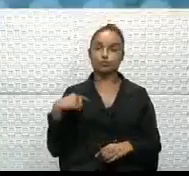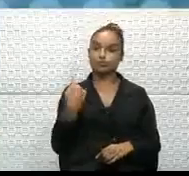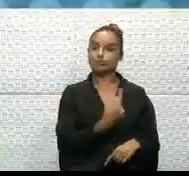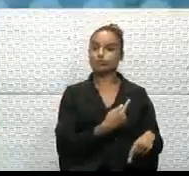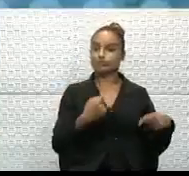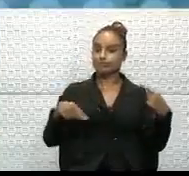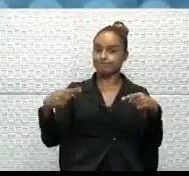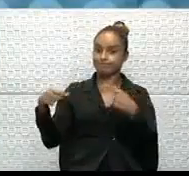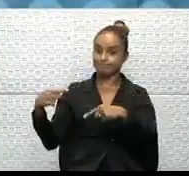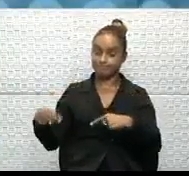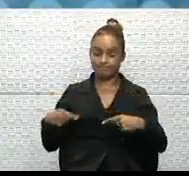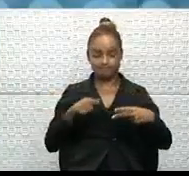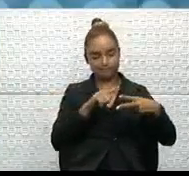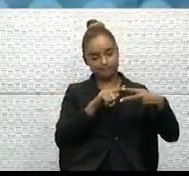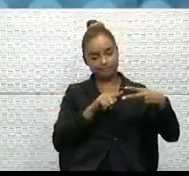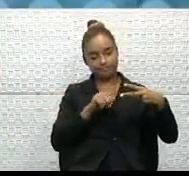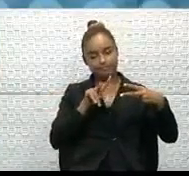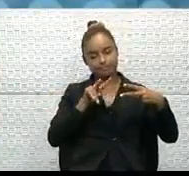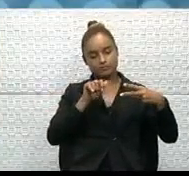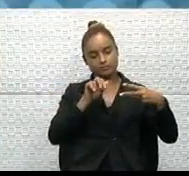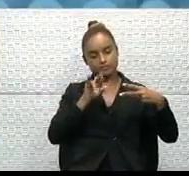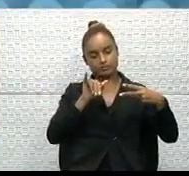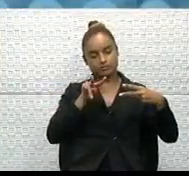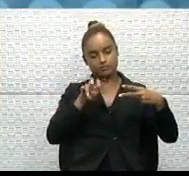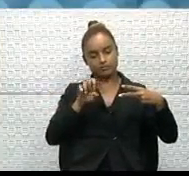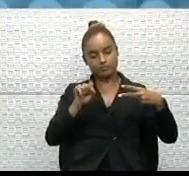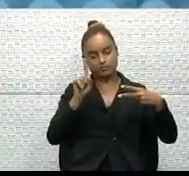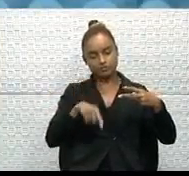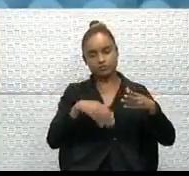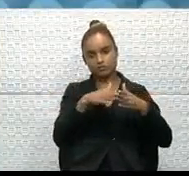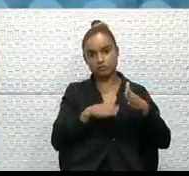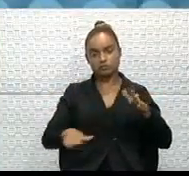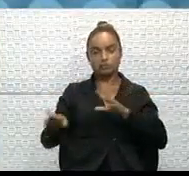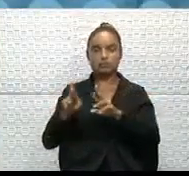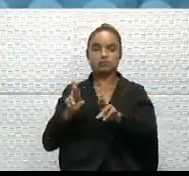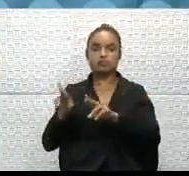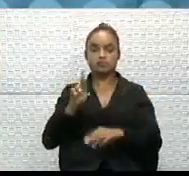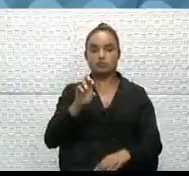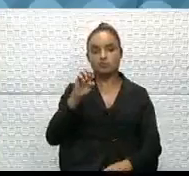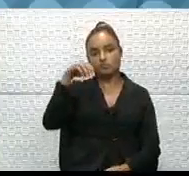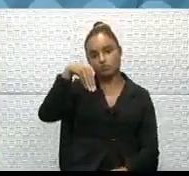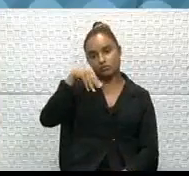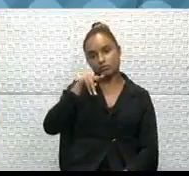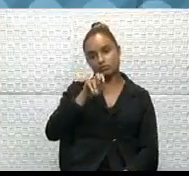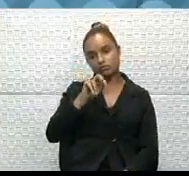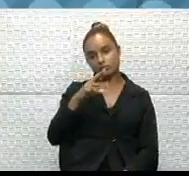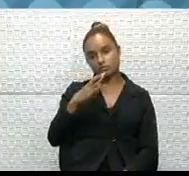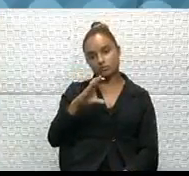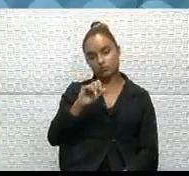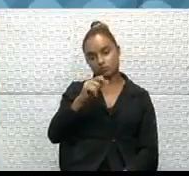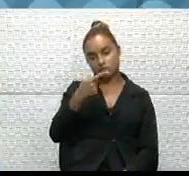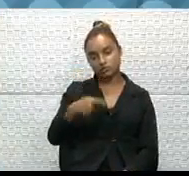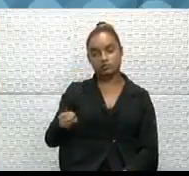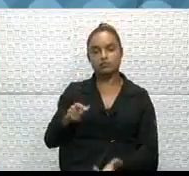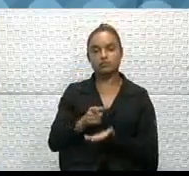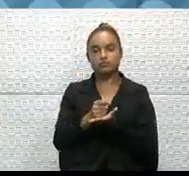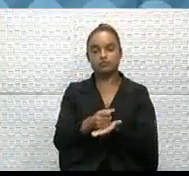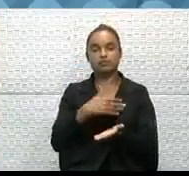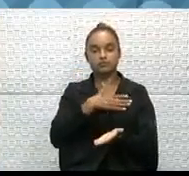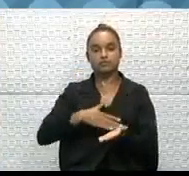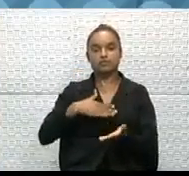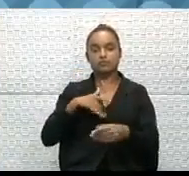trabalhar com essas duas variáveis, uma relacionada à satisfação em relação à remuneração e outra em relação à satisfação com as condições de